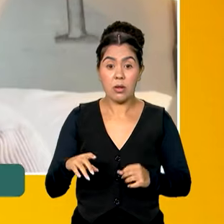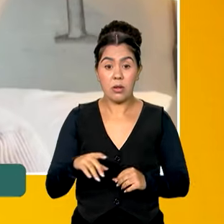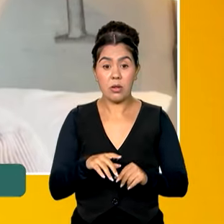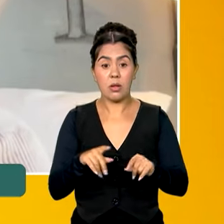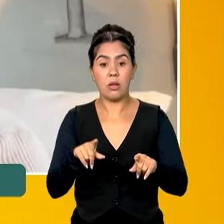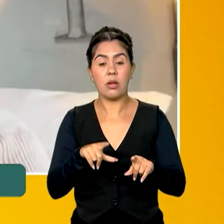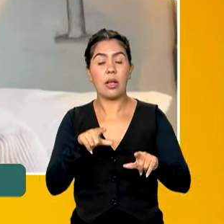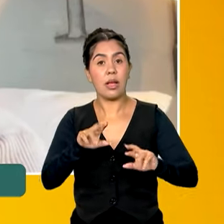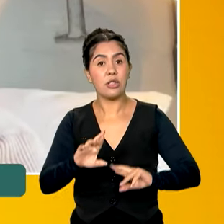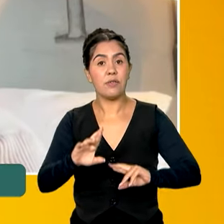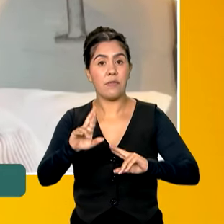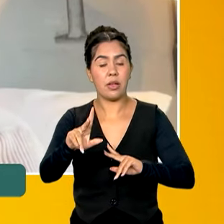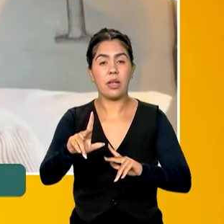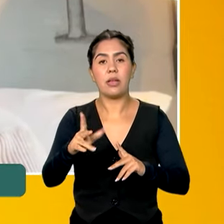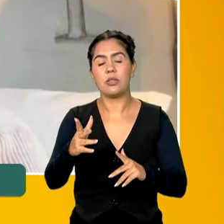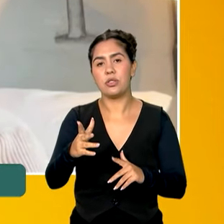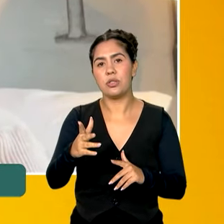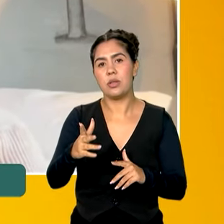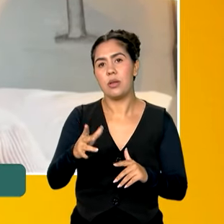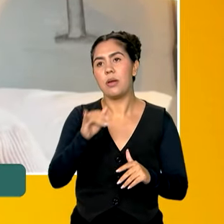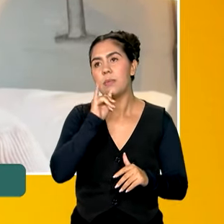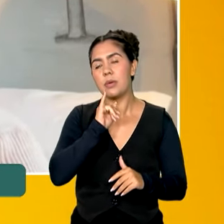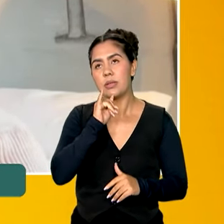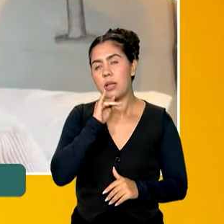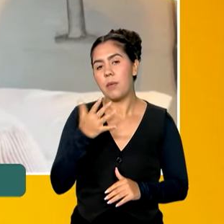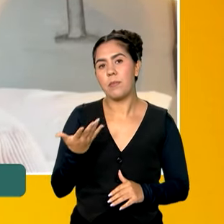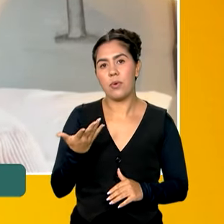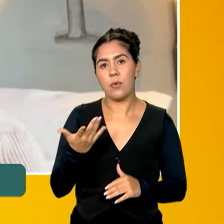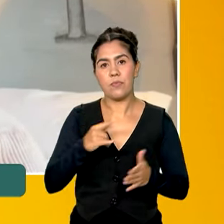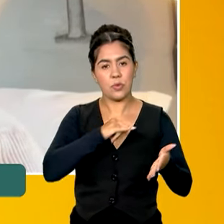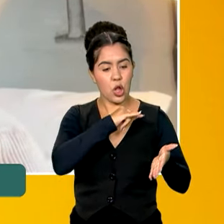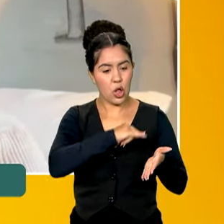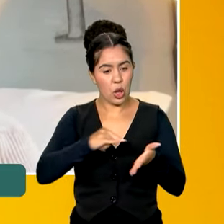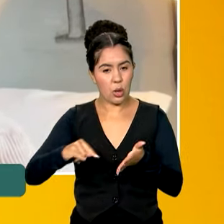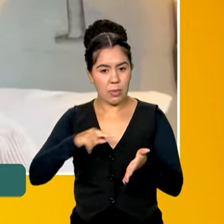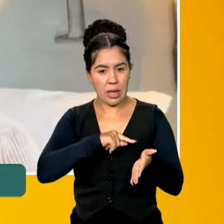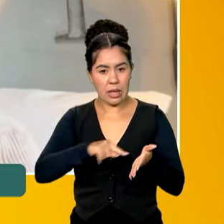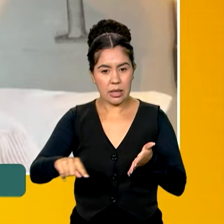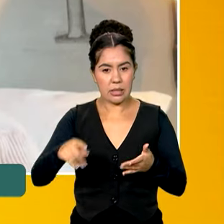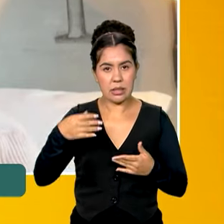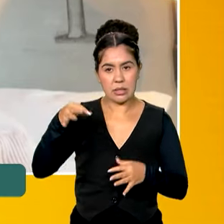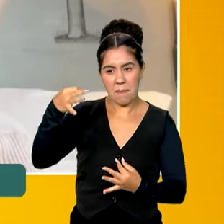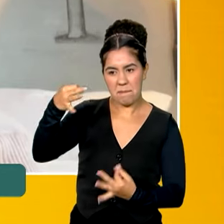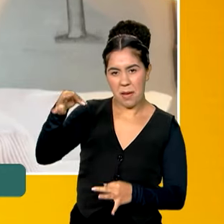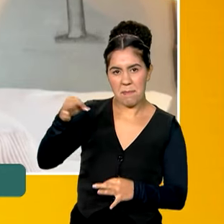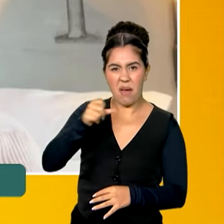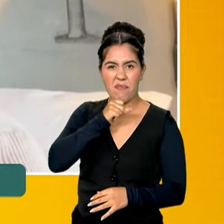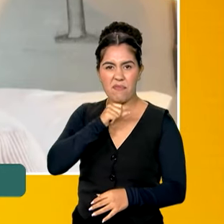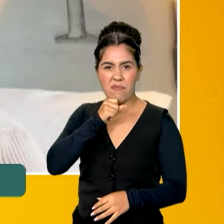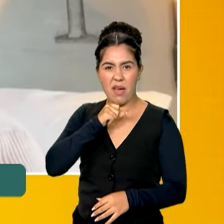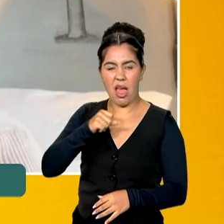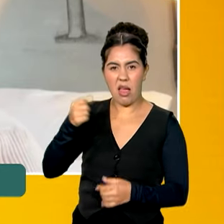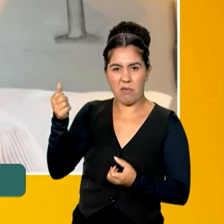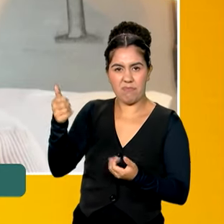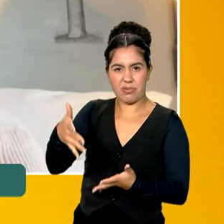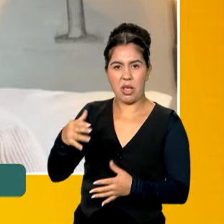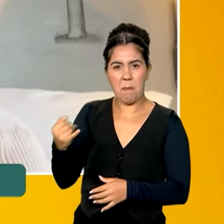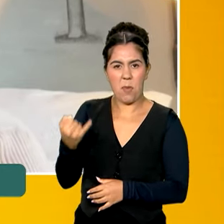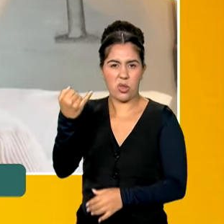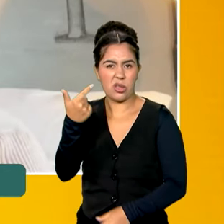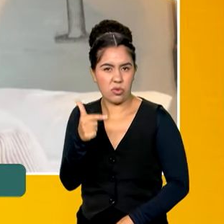própria população, né? Essa ideia de que os documentos são papéis velhos, descartáveis, menos